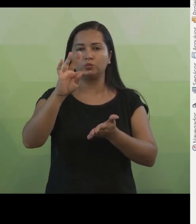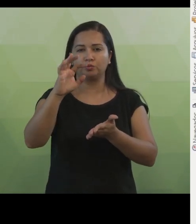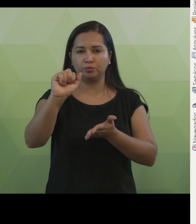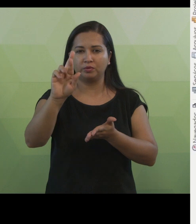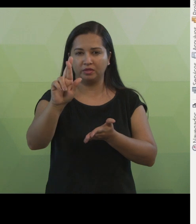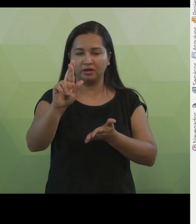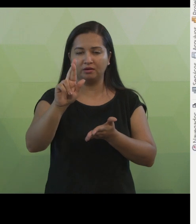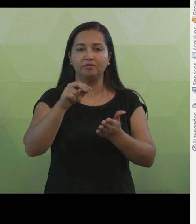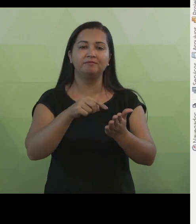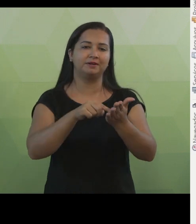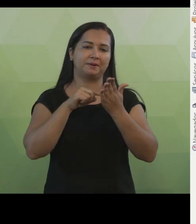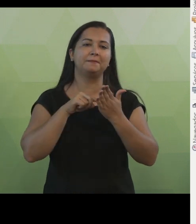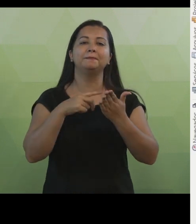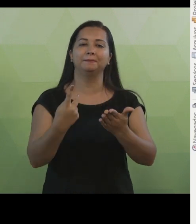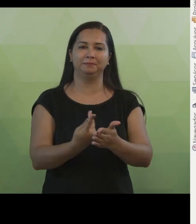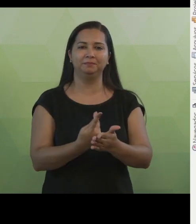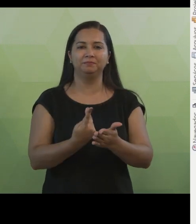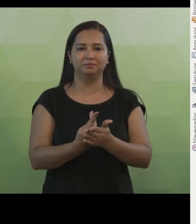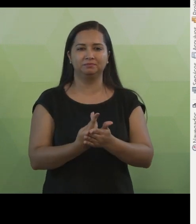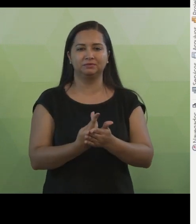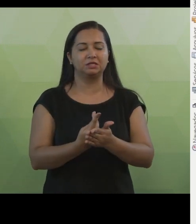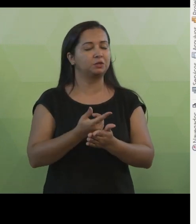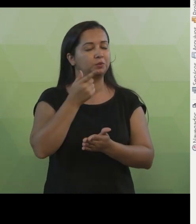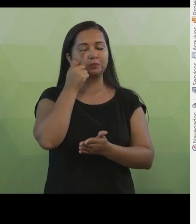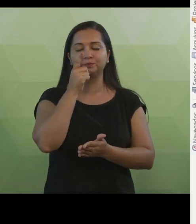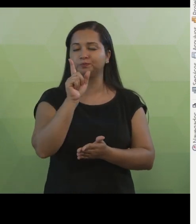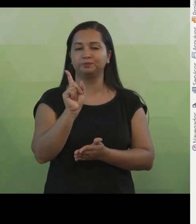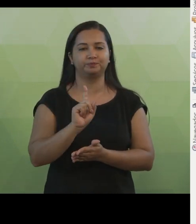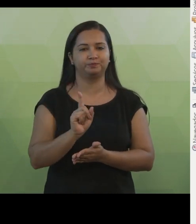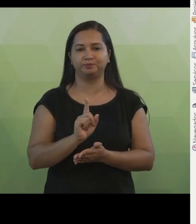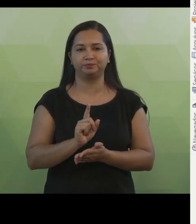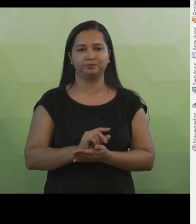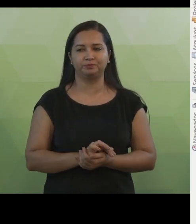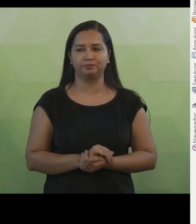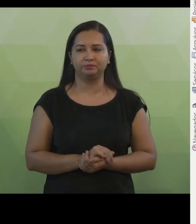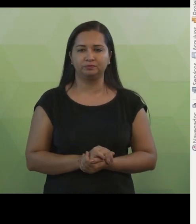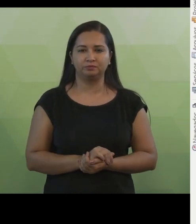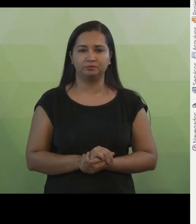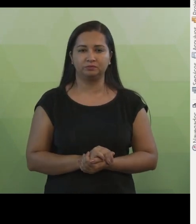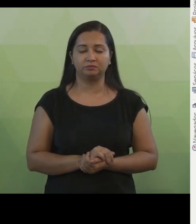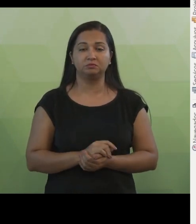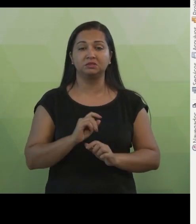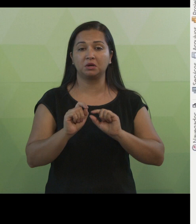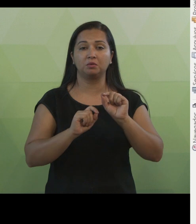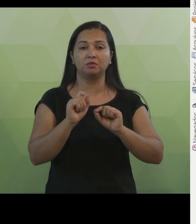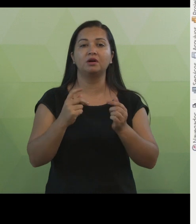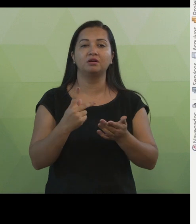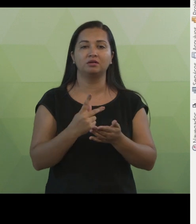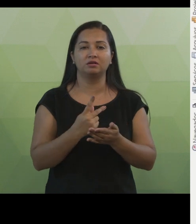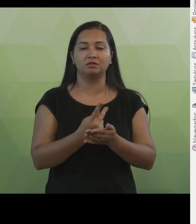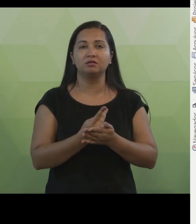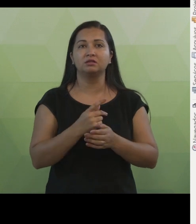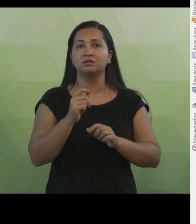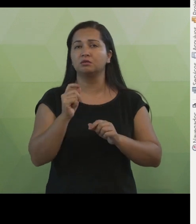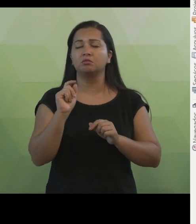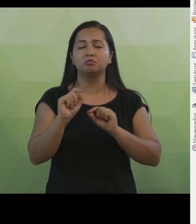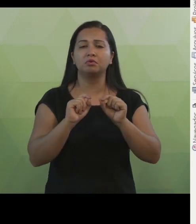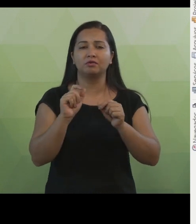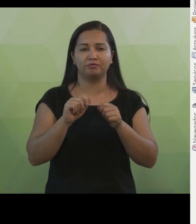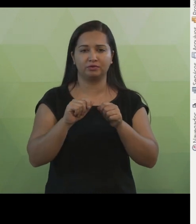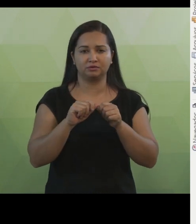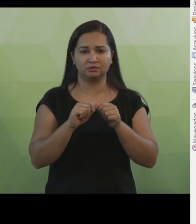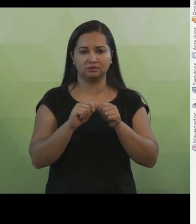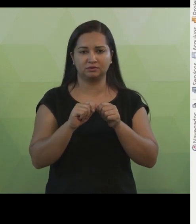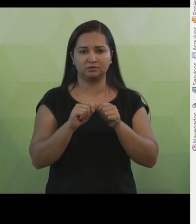dado. E aí ele já está me limitando, acusando o erro. Para que isso aqui seja possível, se eu tentar